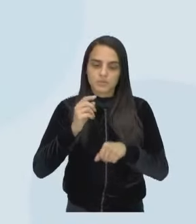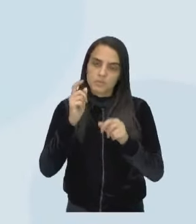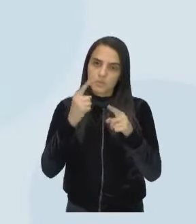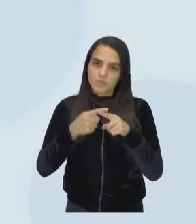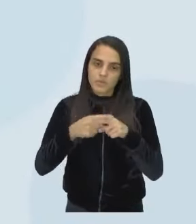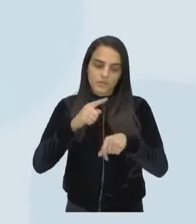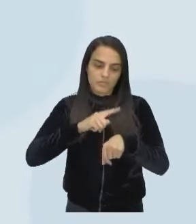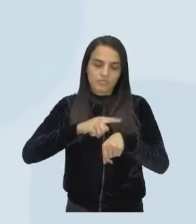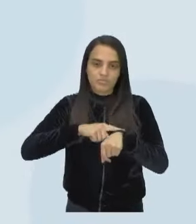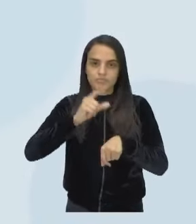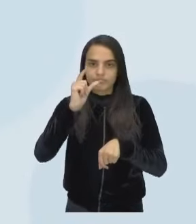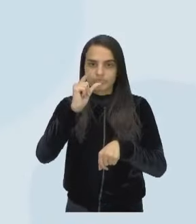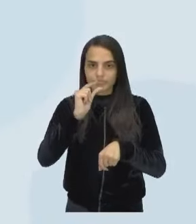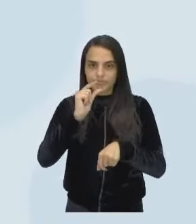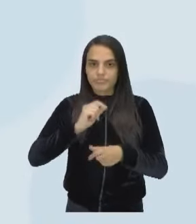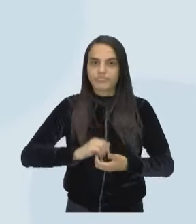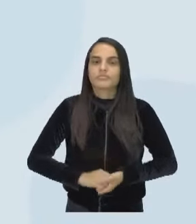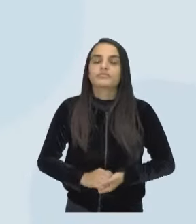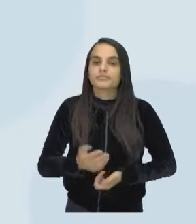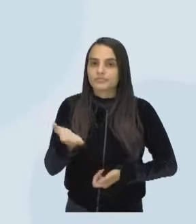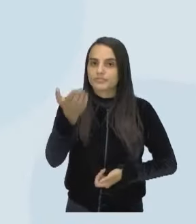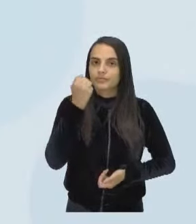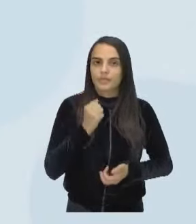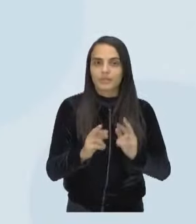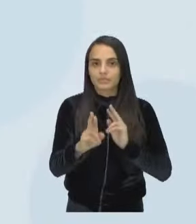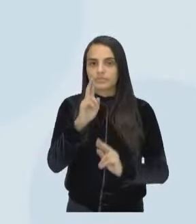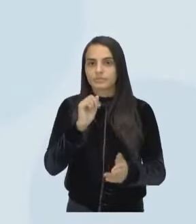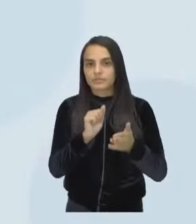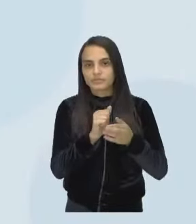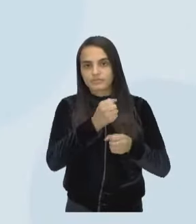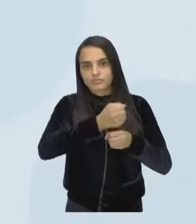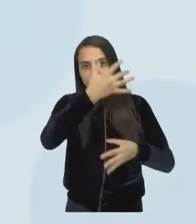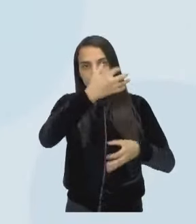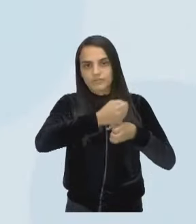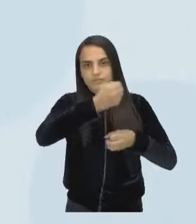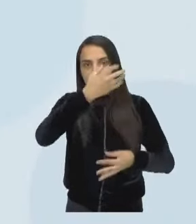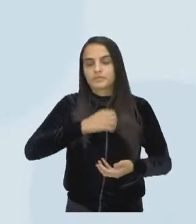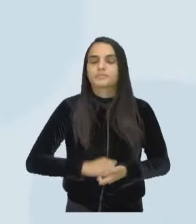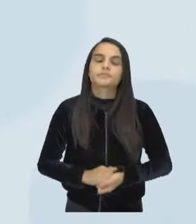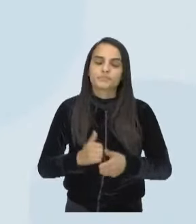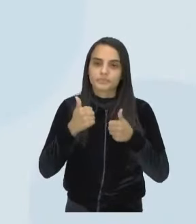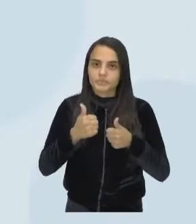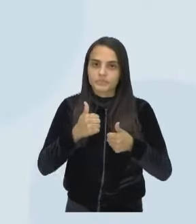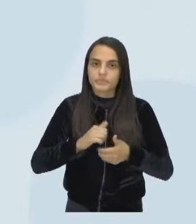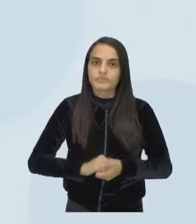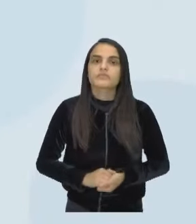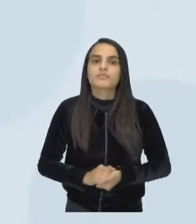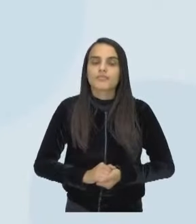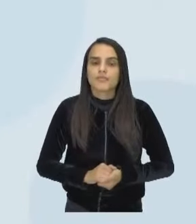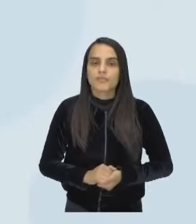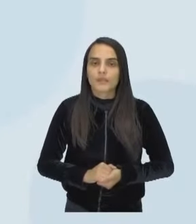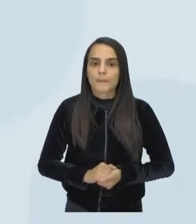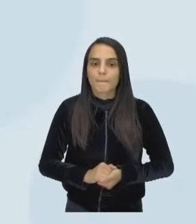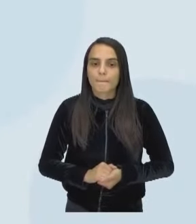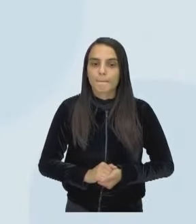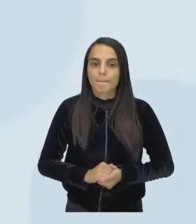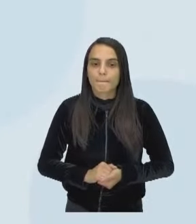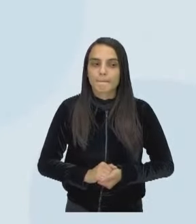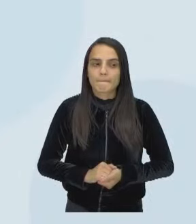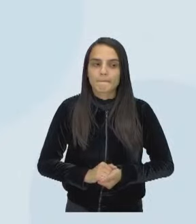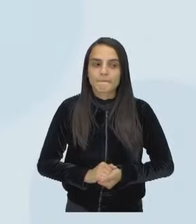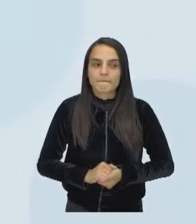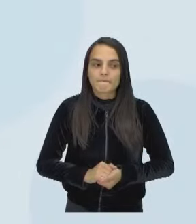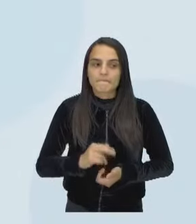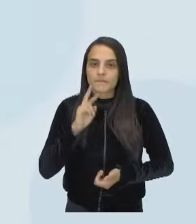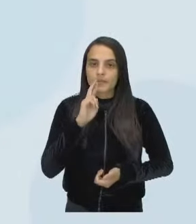tempo urge. Vamos lá, né? Vamos para a resposta e depois vocês assistem o vídeo novamente, tá bom? Então, resposta na tela para vocês, ó. Number